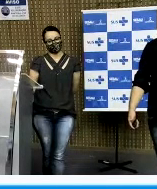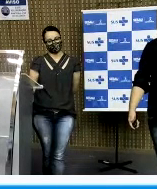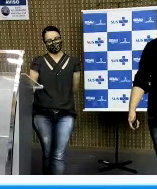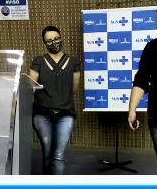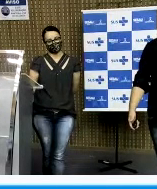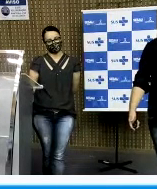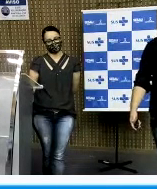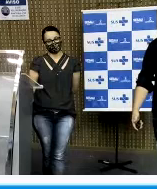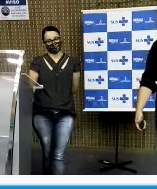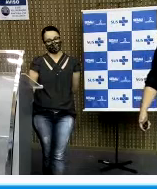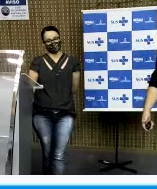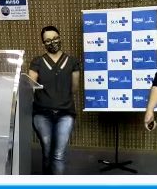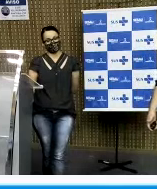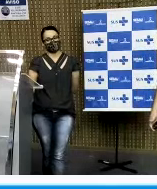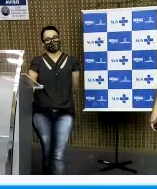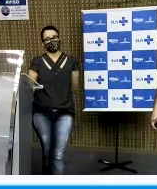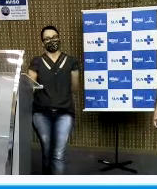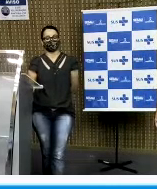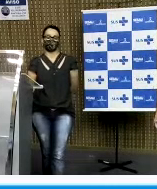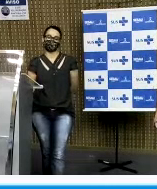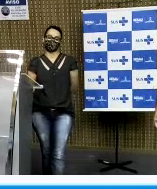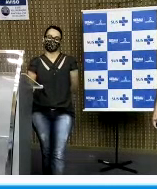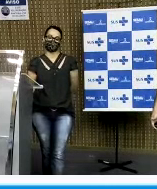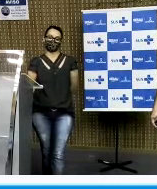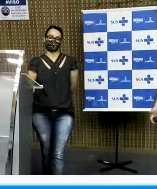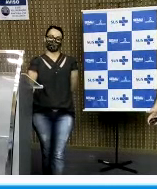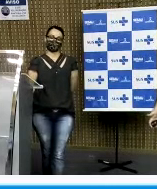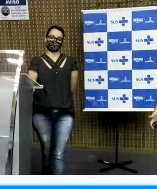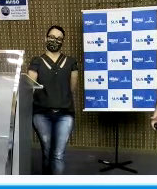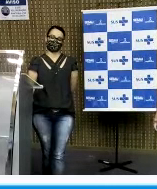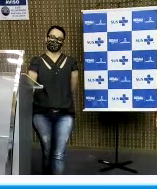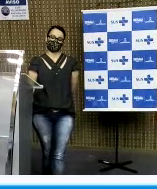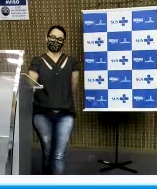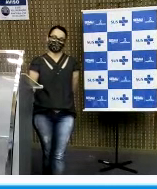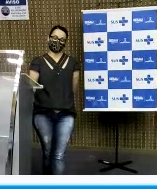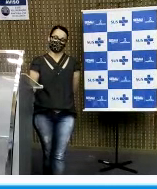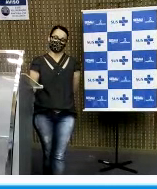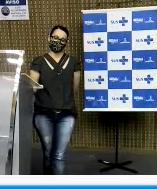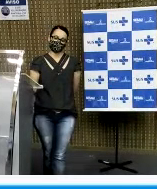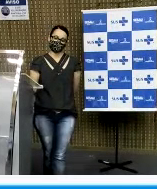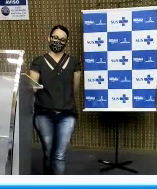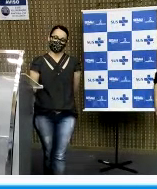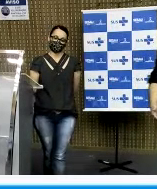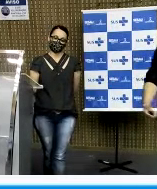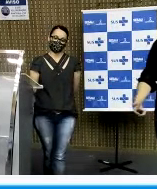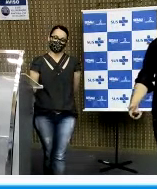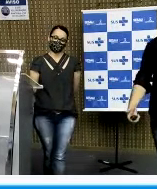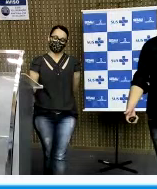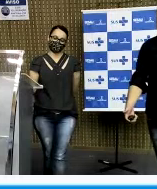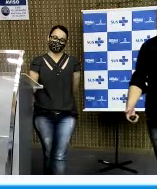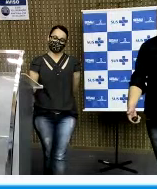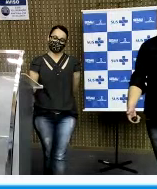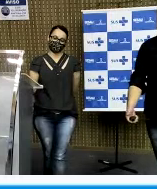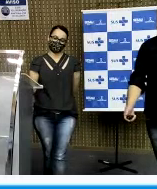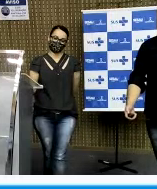com 129, ginecologia. A ginecologia, ela ali está contemplando a gineco-obstetra, cirúrgica e alto risco,